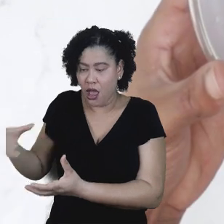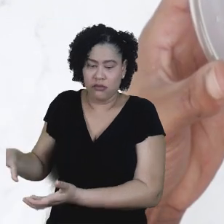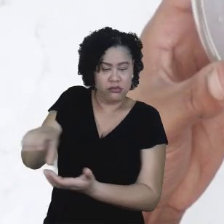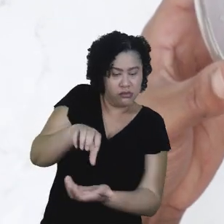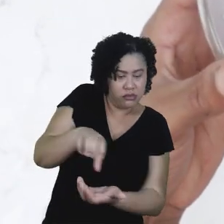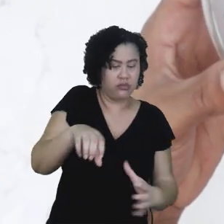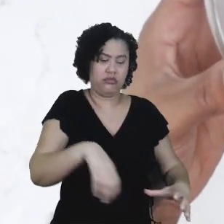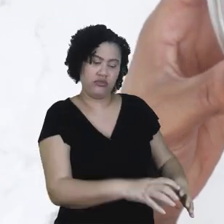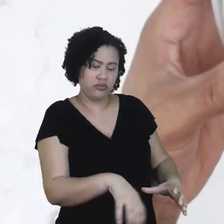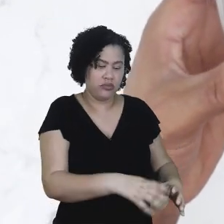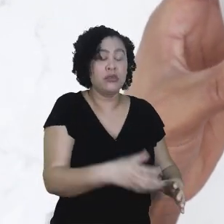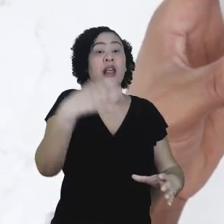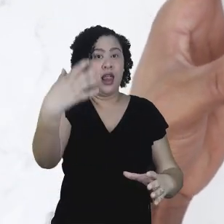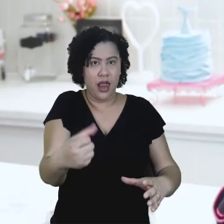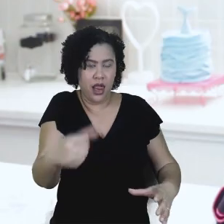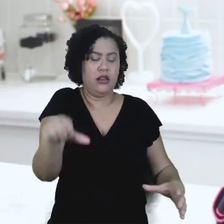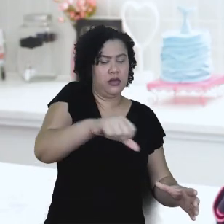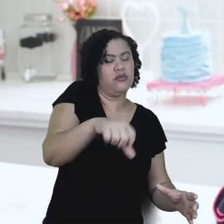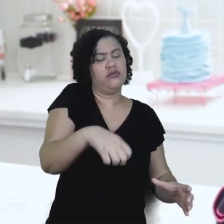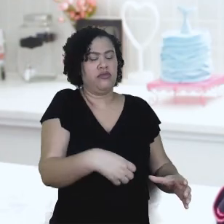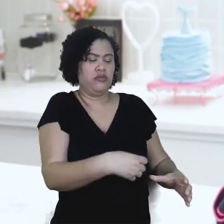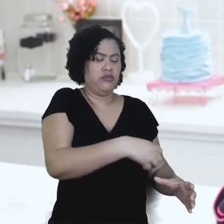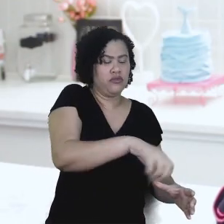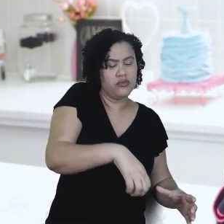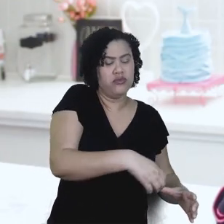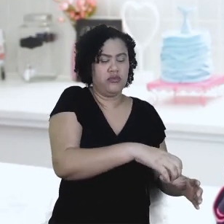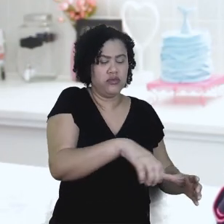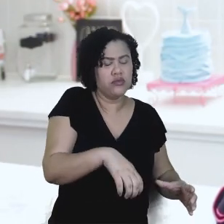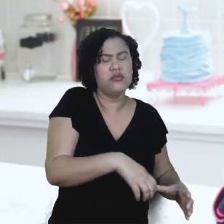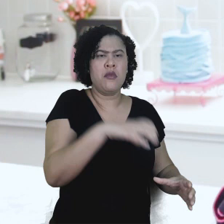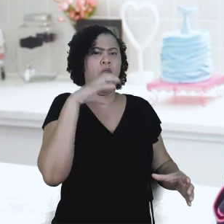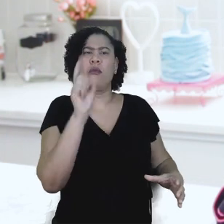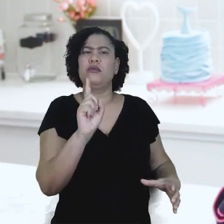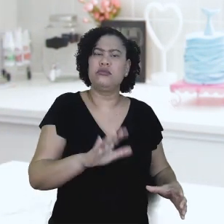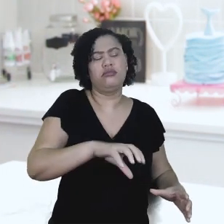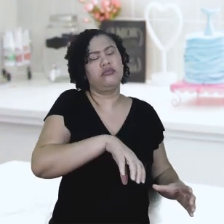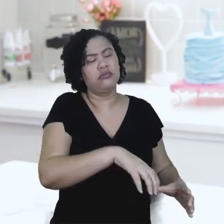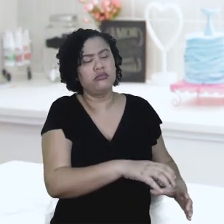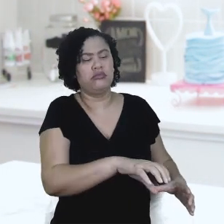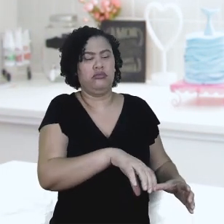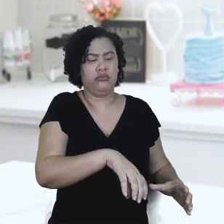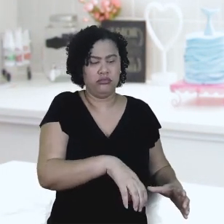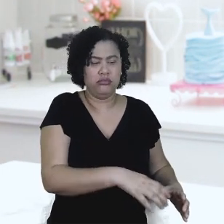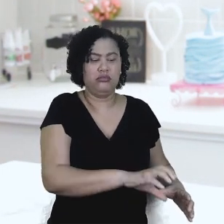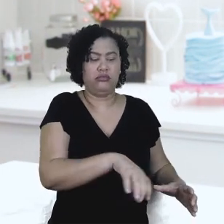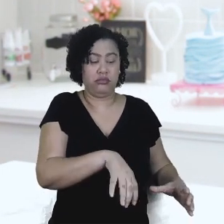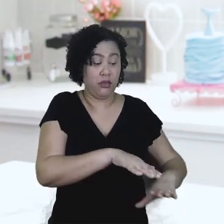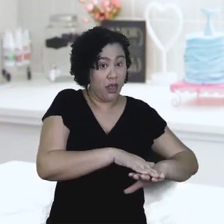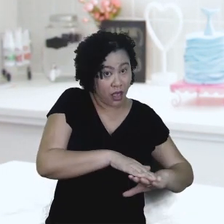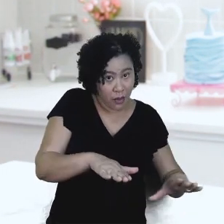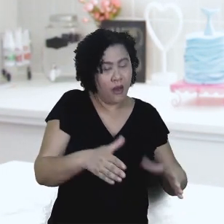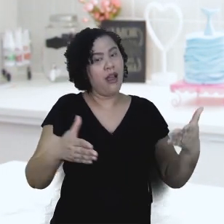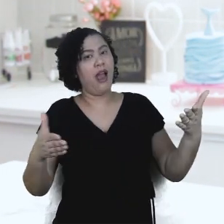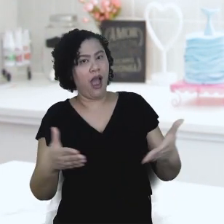farinha alternando com o leite e misturando apenas na velocidade mínima da batedeira. Depois da massa já batida, é